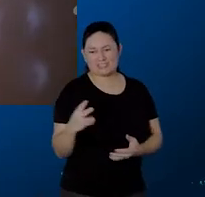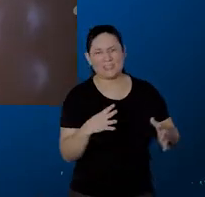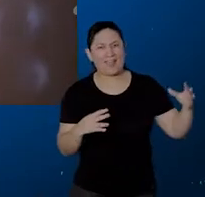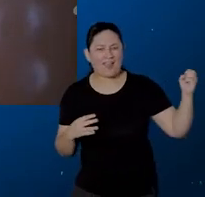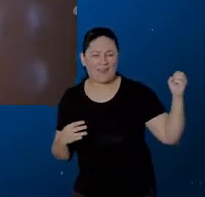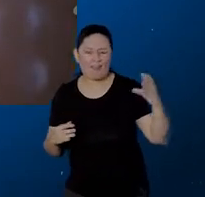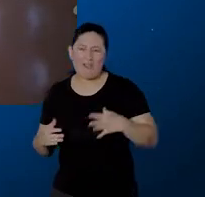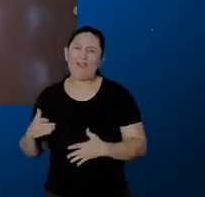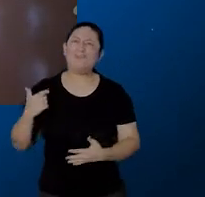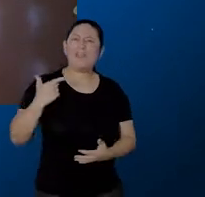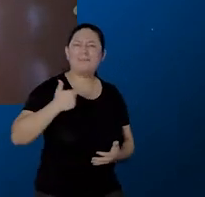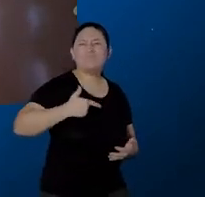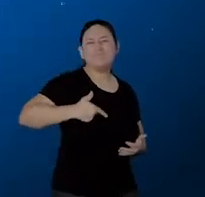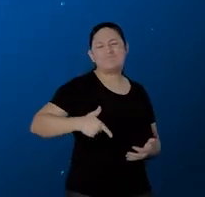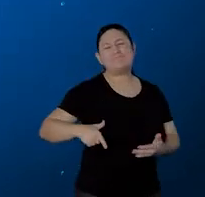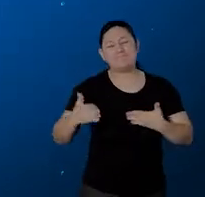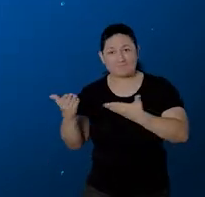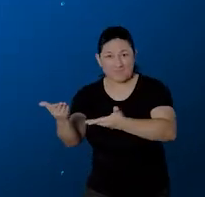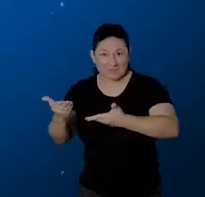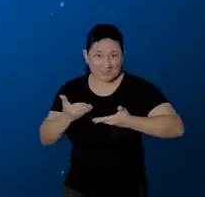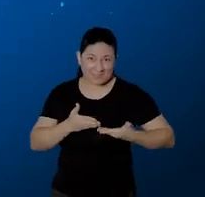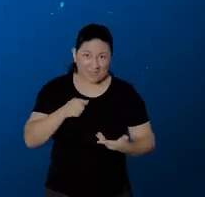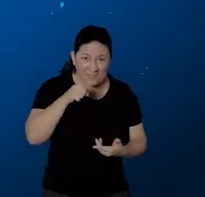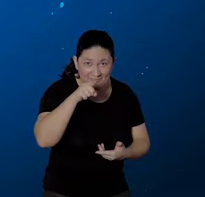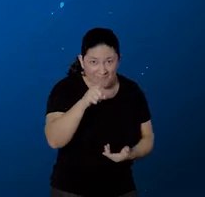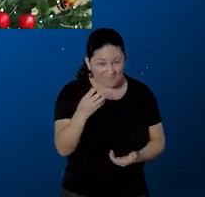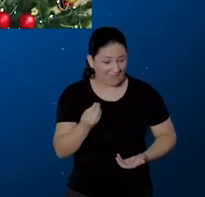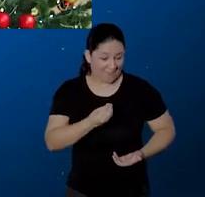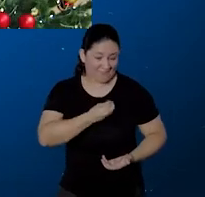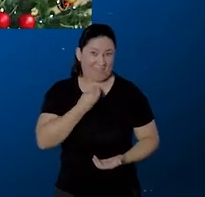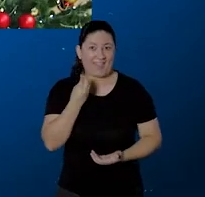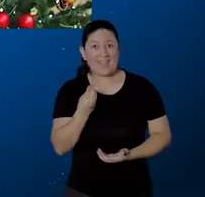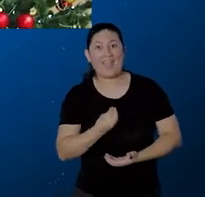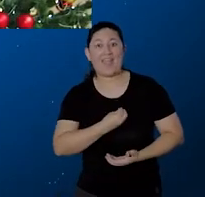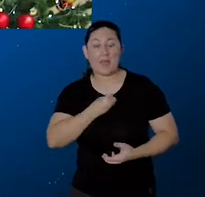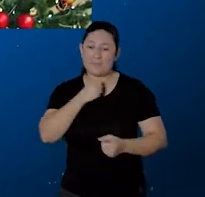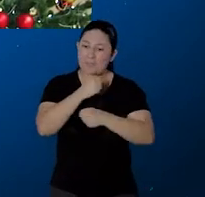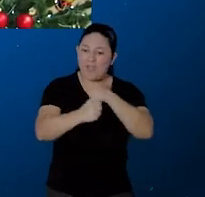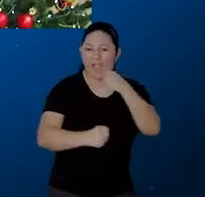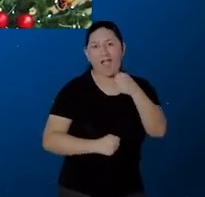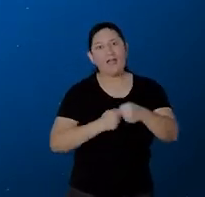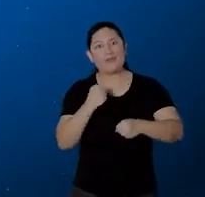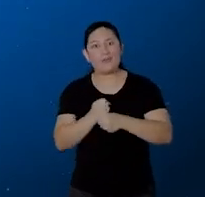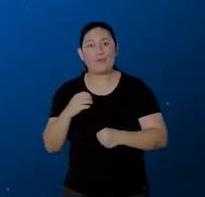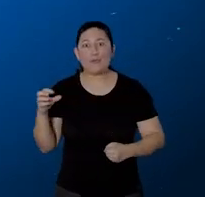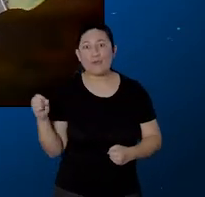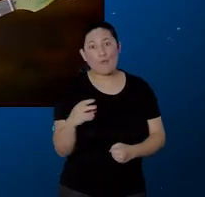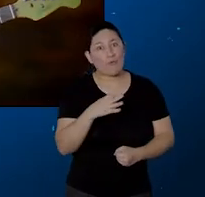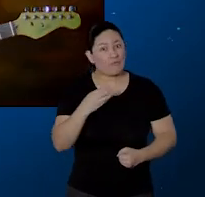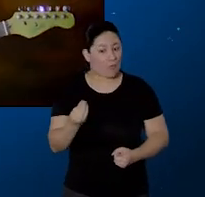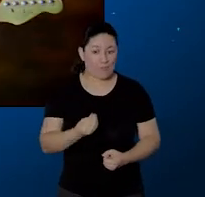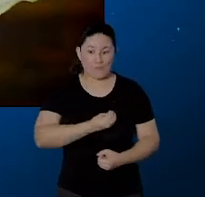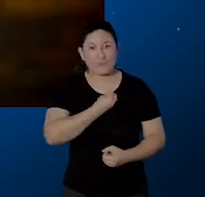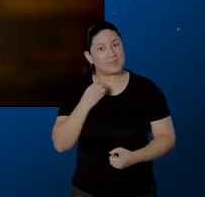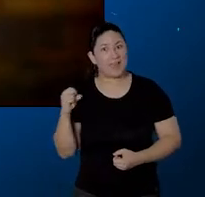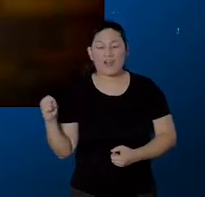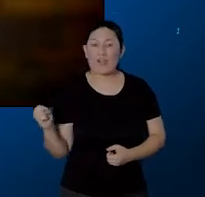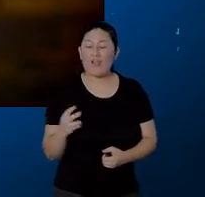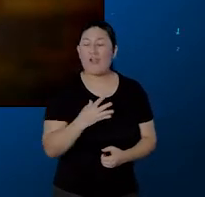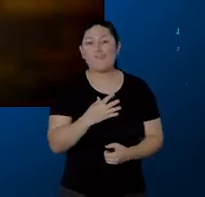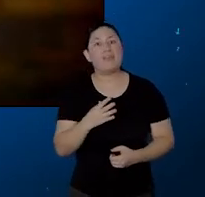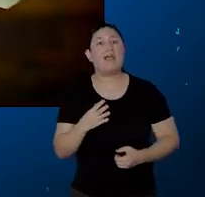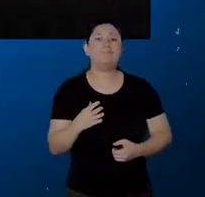Uberlândia se renova. Convida você pra viver. Ano novo,